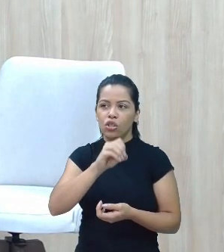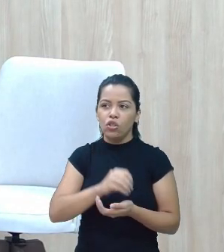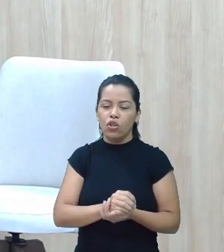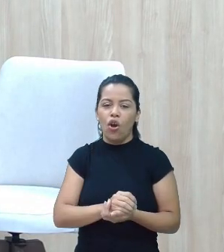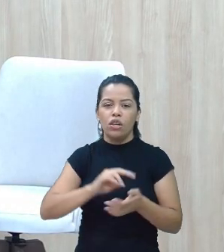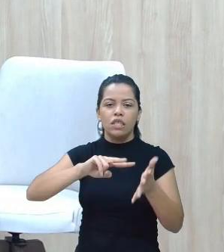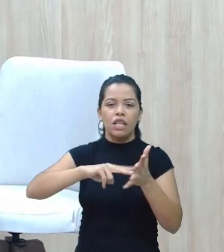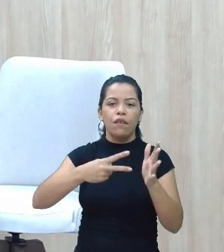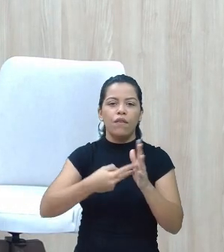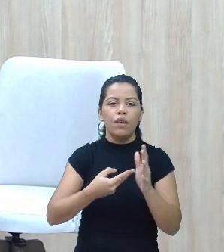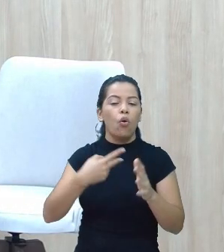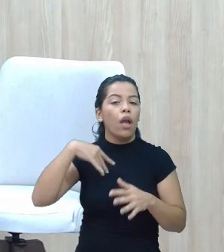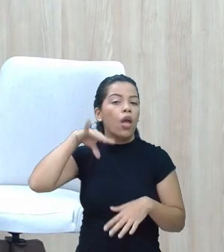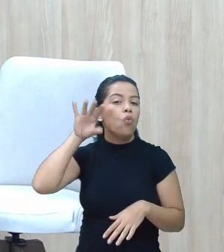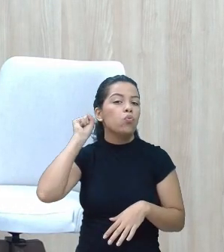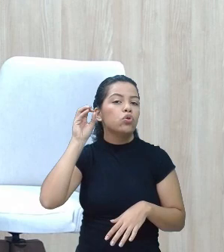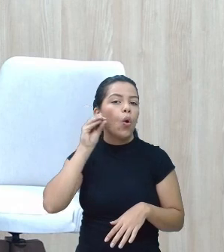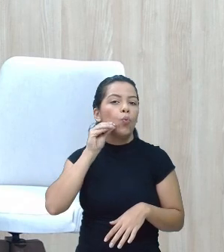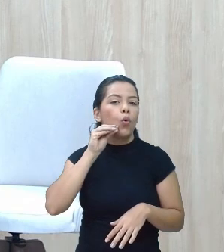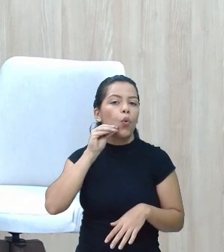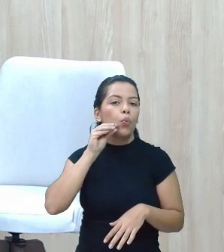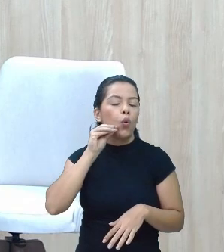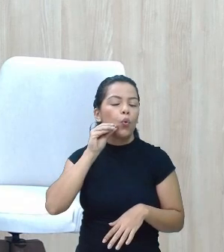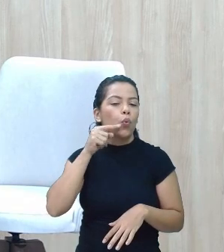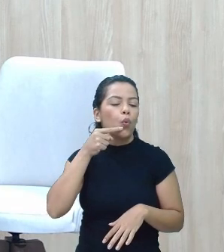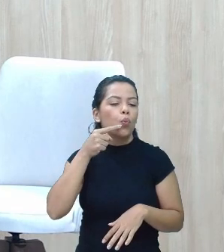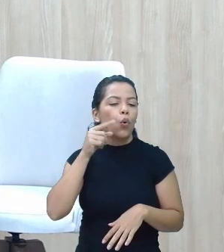beijo. Representa isso.